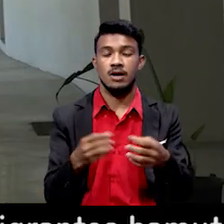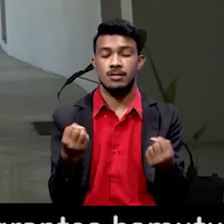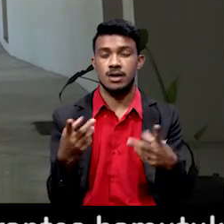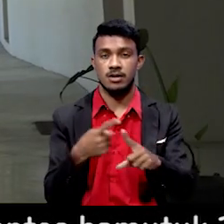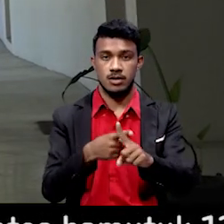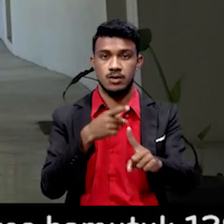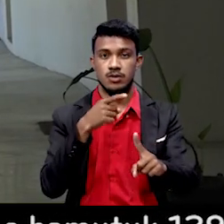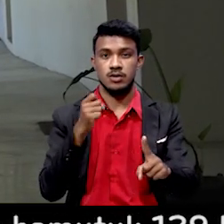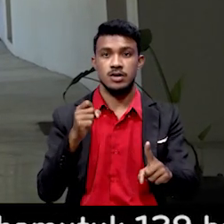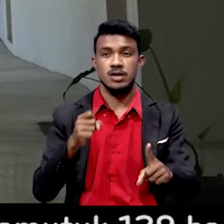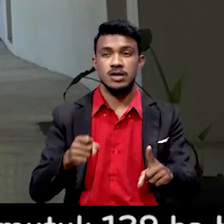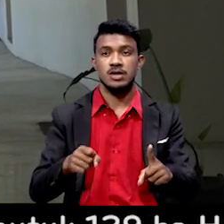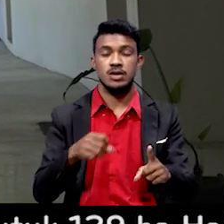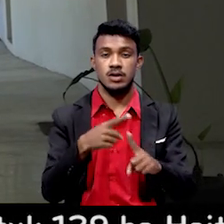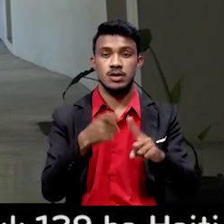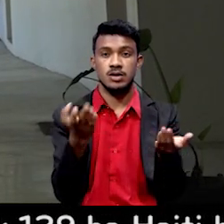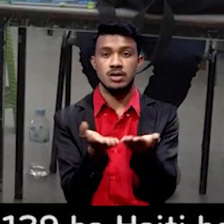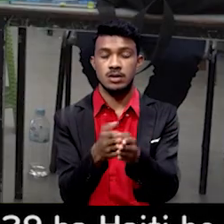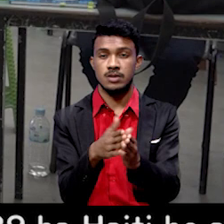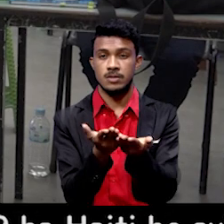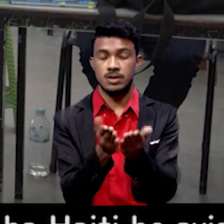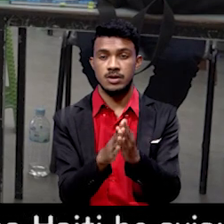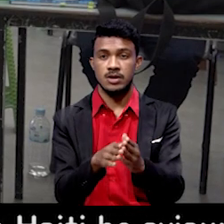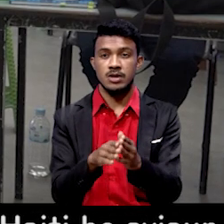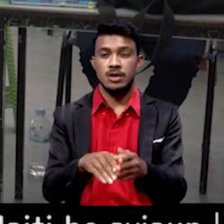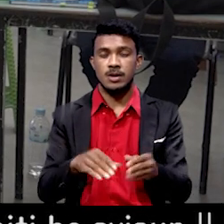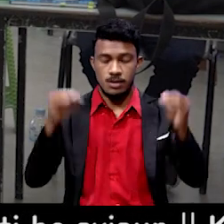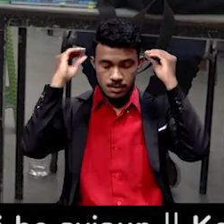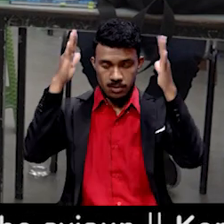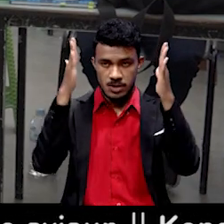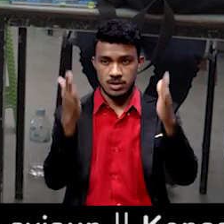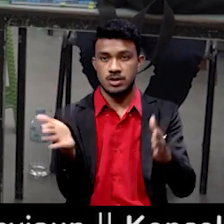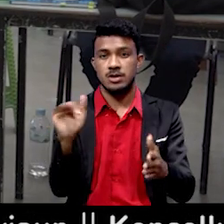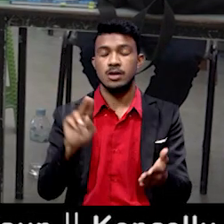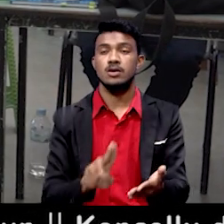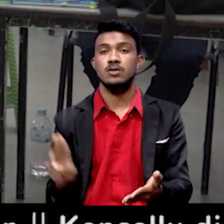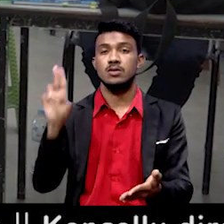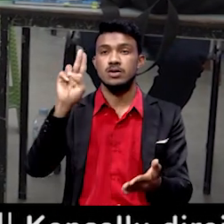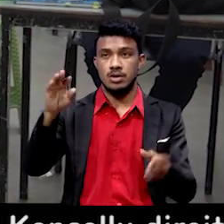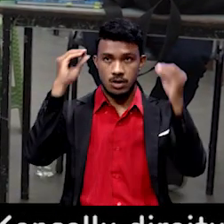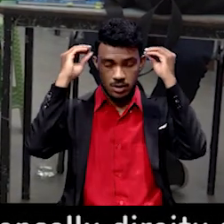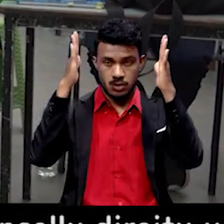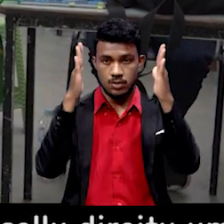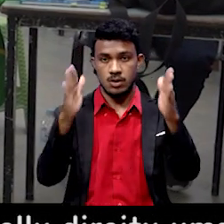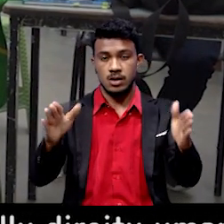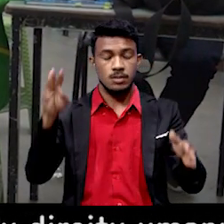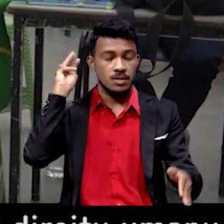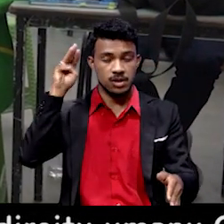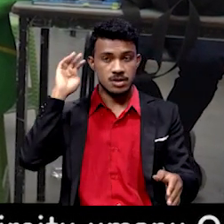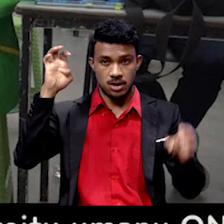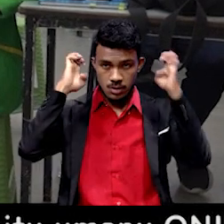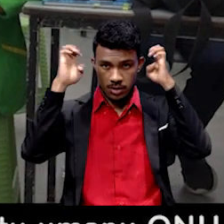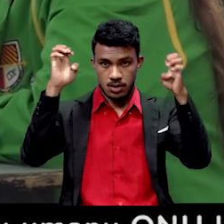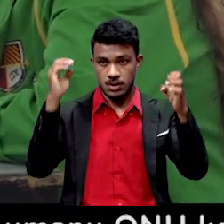husi meteorologia kamata dalang nebe professor sira usa hodi hanorin tambane ministério da educação precisa